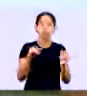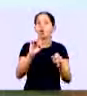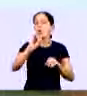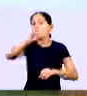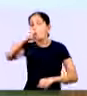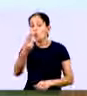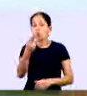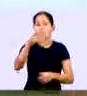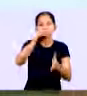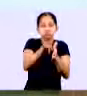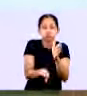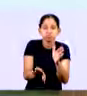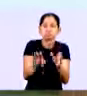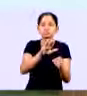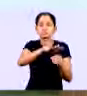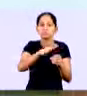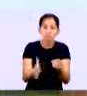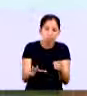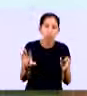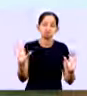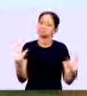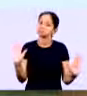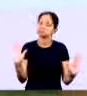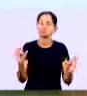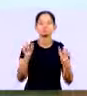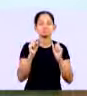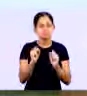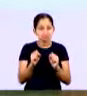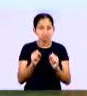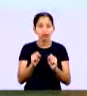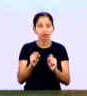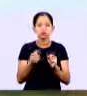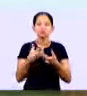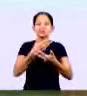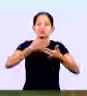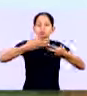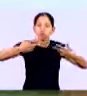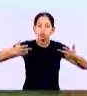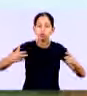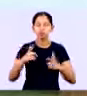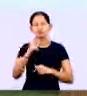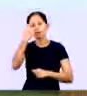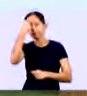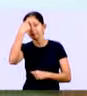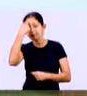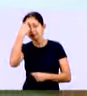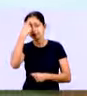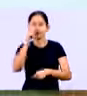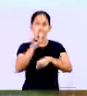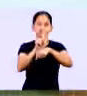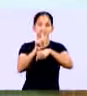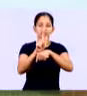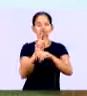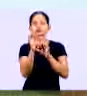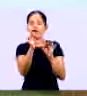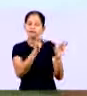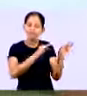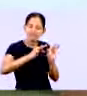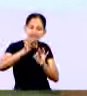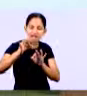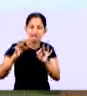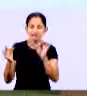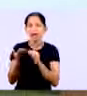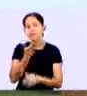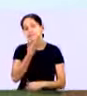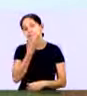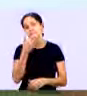desconto nesse produto. Então, essas condições financeiras elas vão ser projetadas por mim para que eu consiga comercializar o meu produto de uma forma